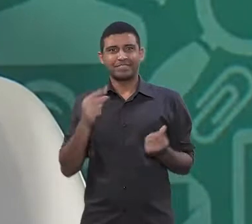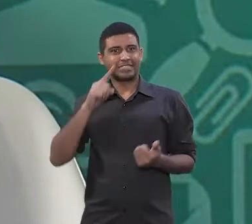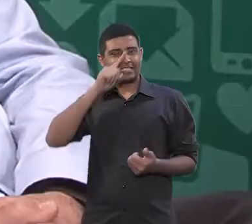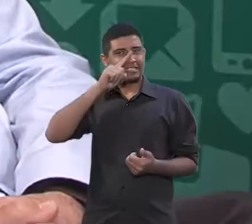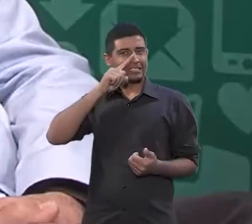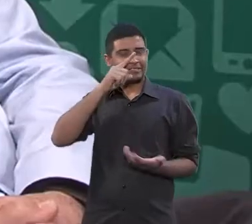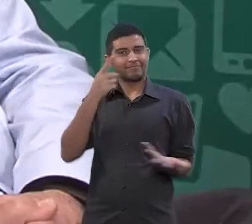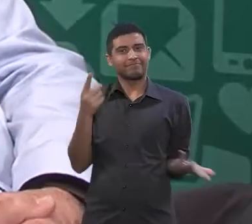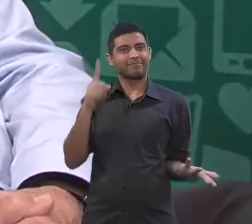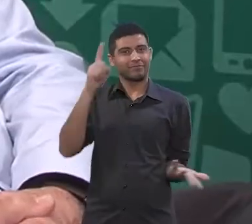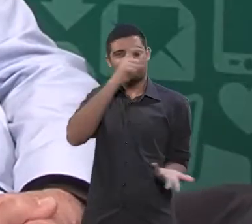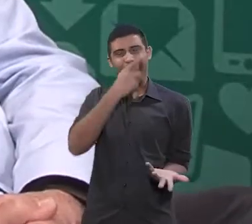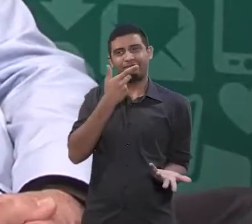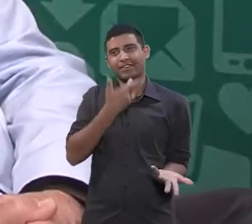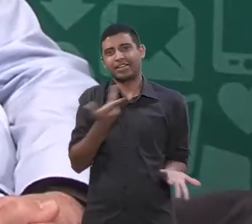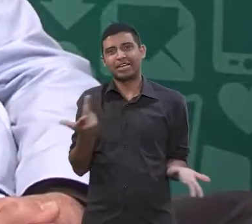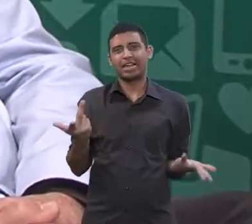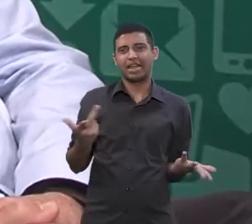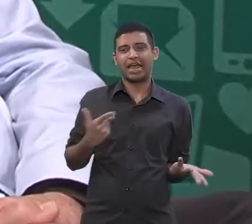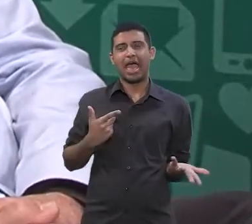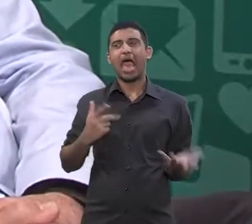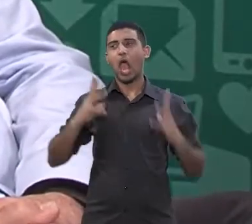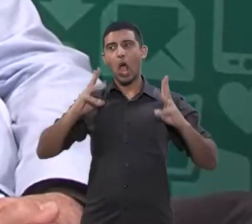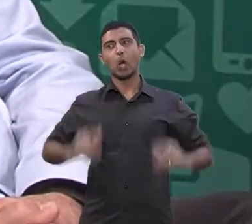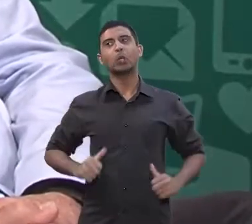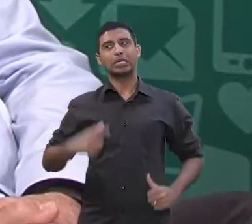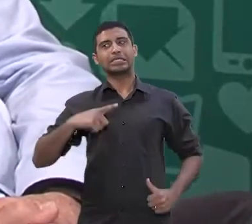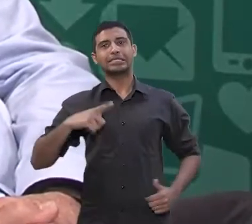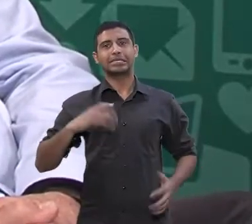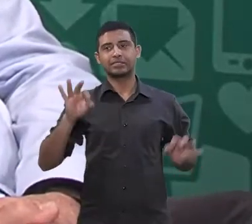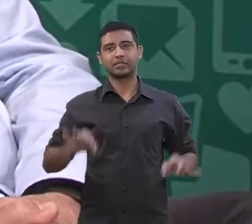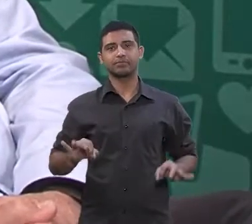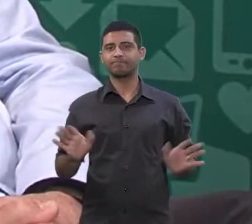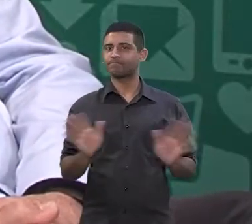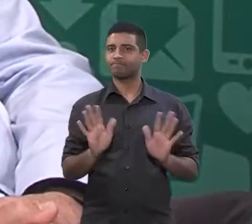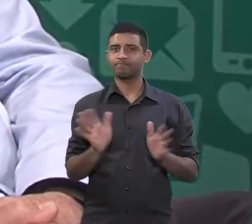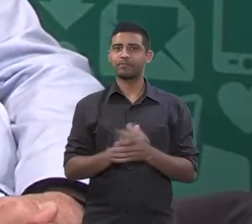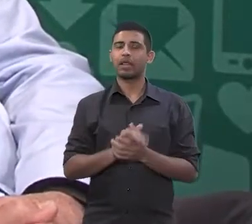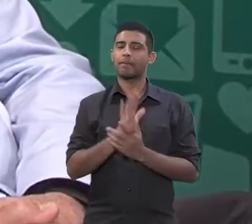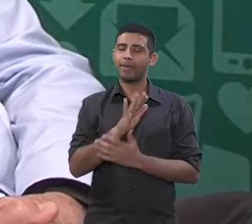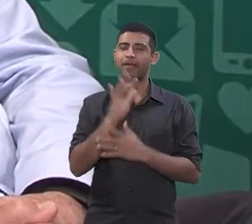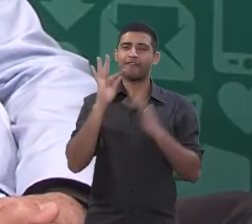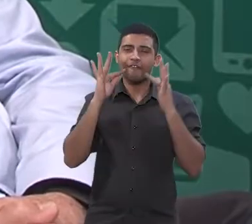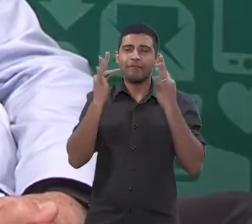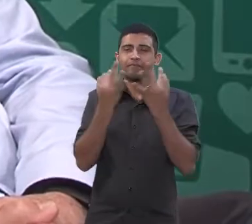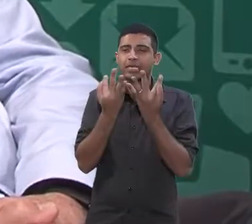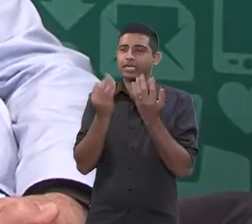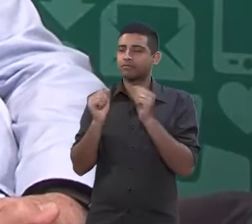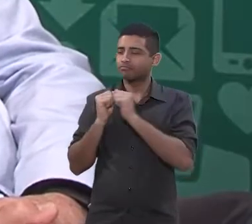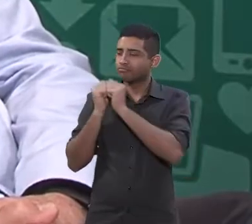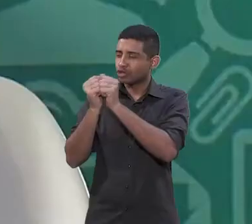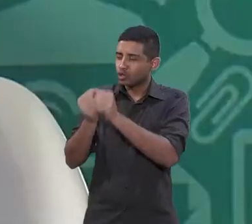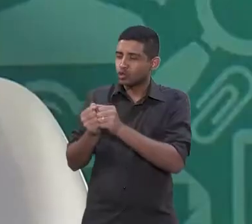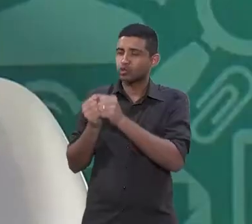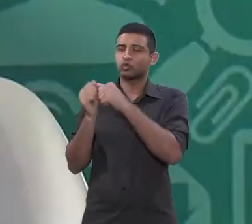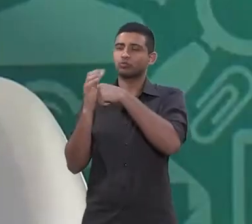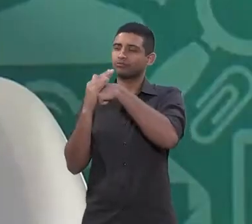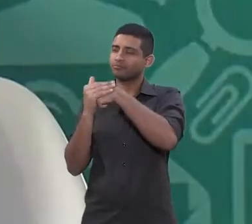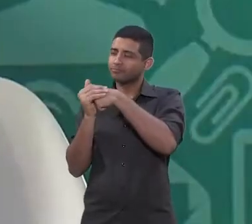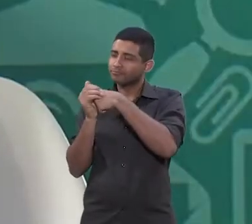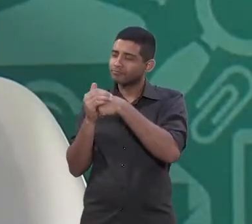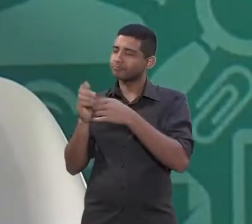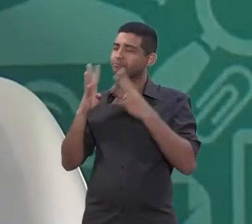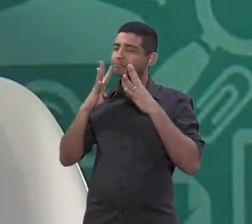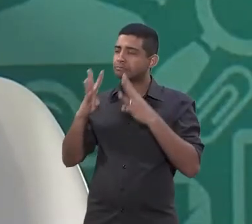arriscado a gente falar que vai ter cura, na verdade. Mas o acolhimento da família é muito importante, né? No lugar dela